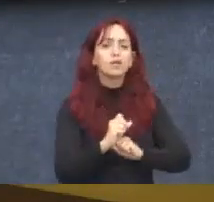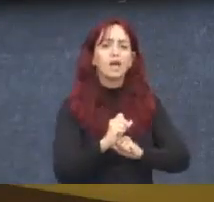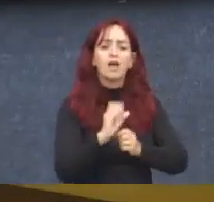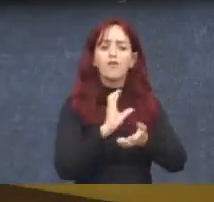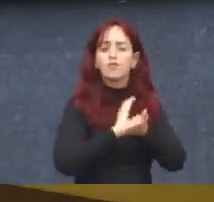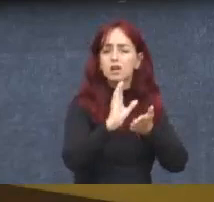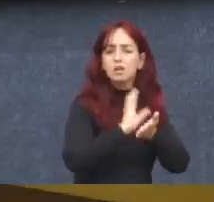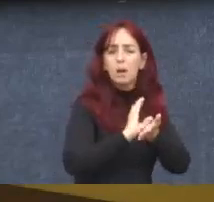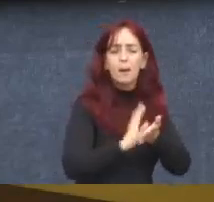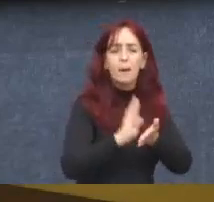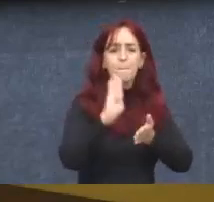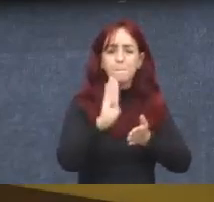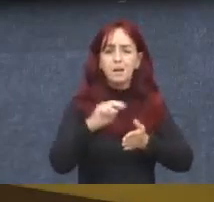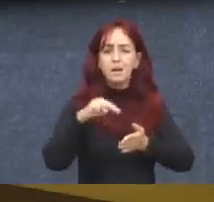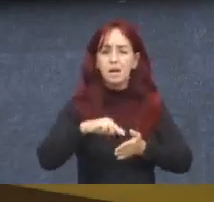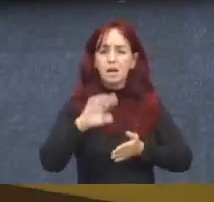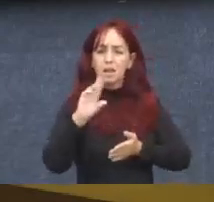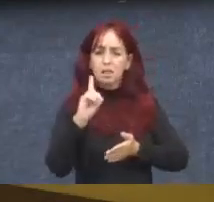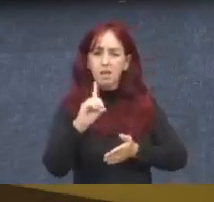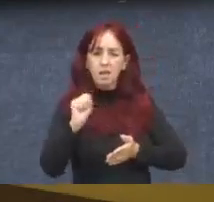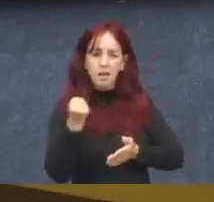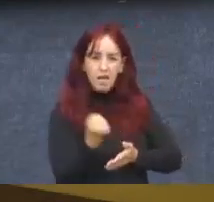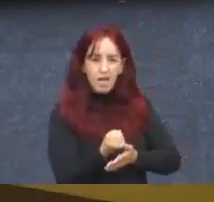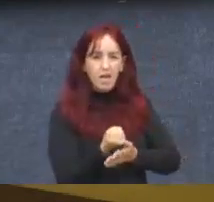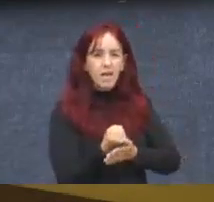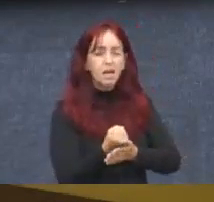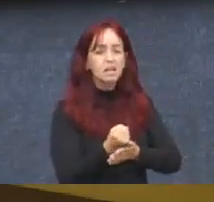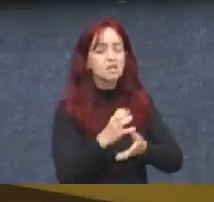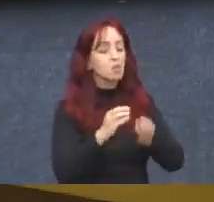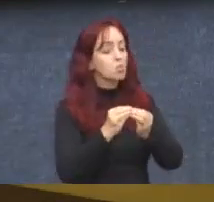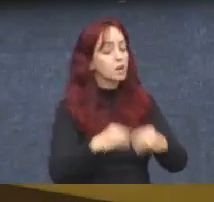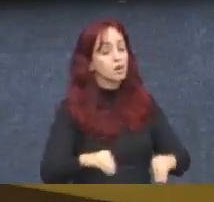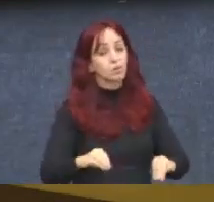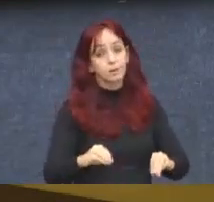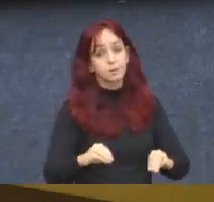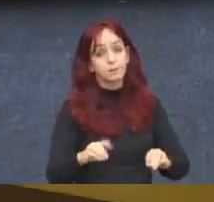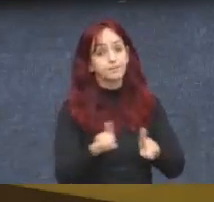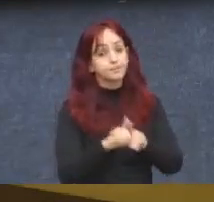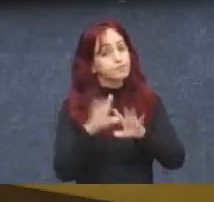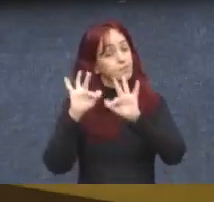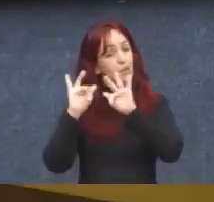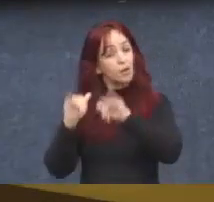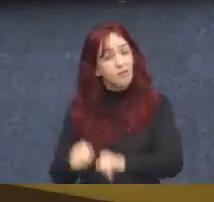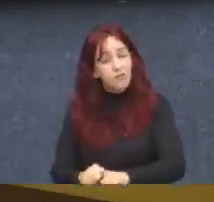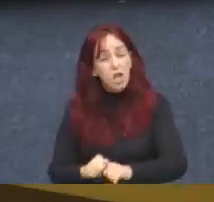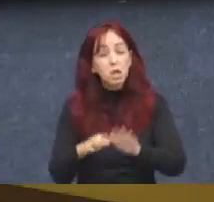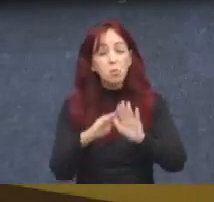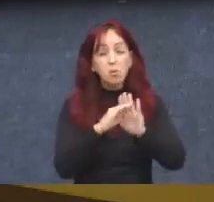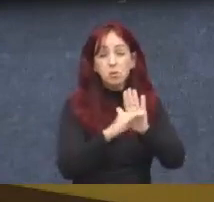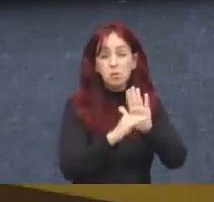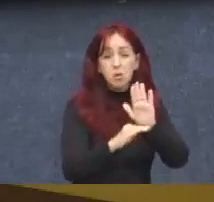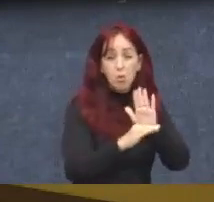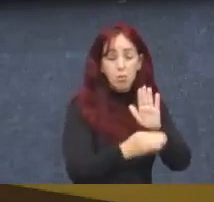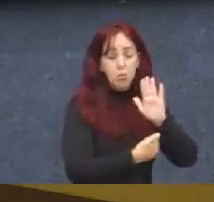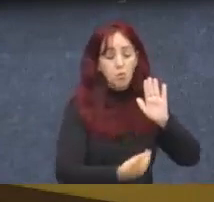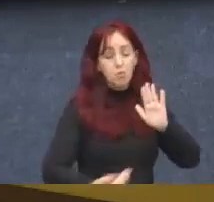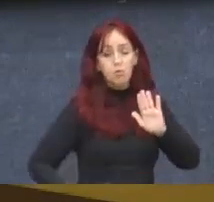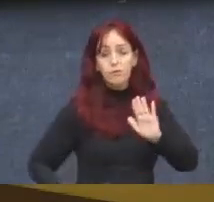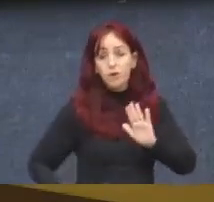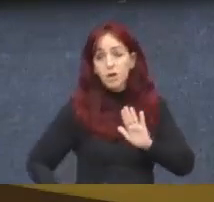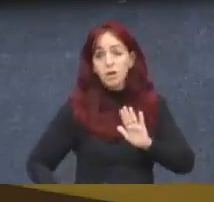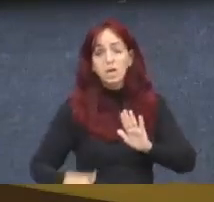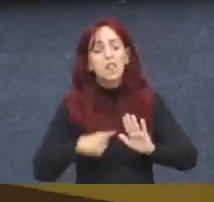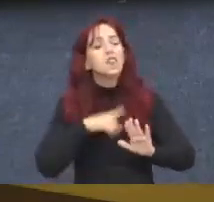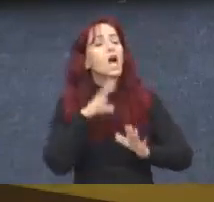a obras de países vizinhos falidos. Fim de posições provida pelo governo.